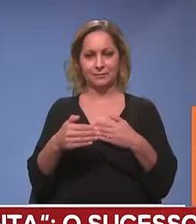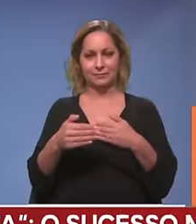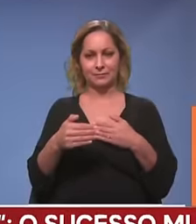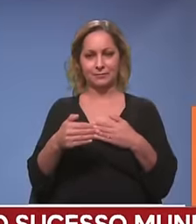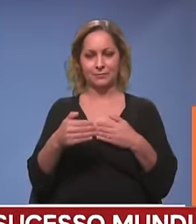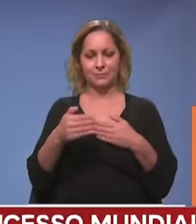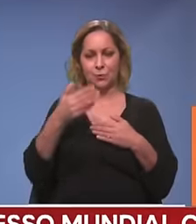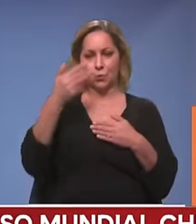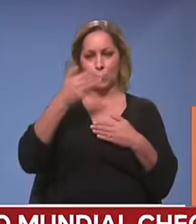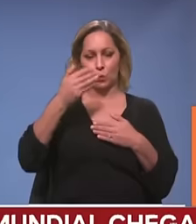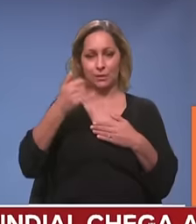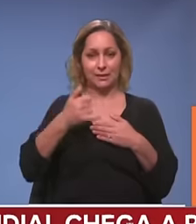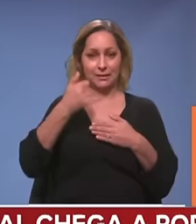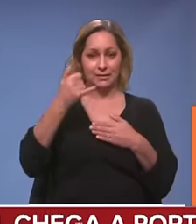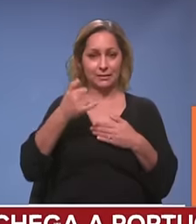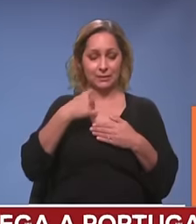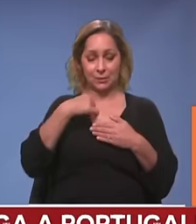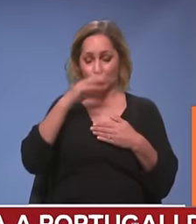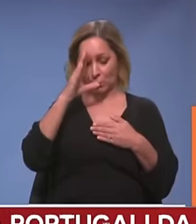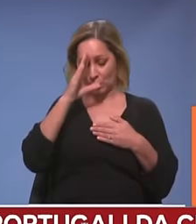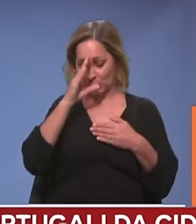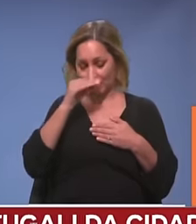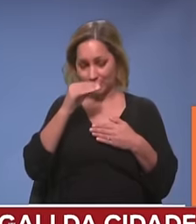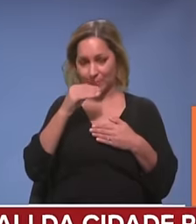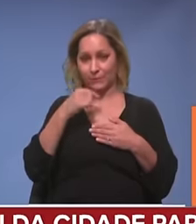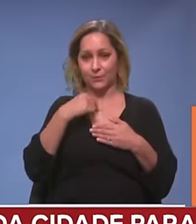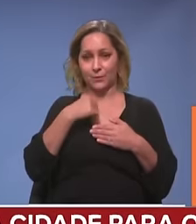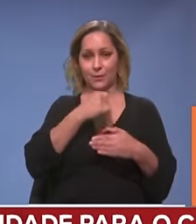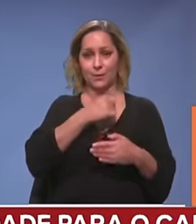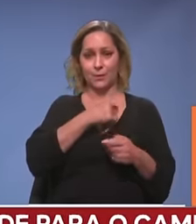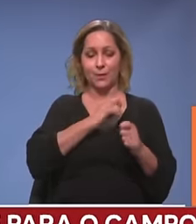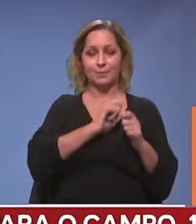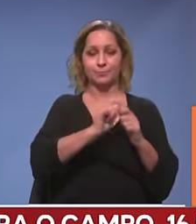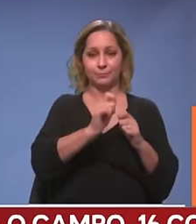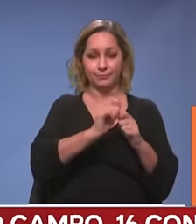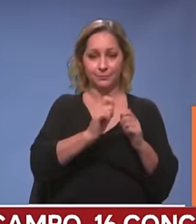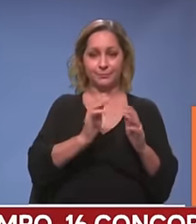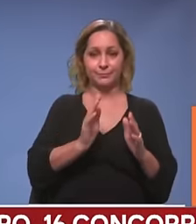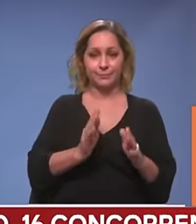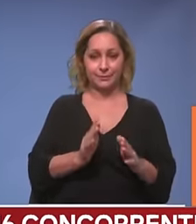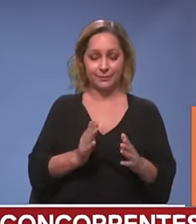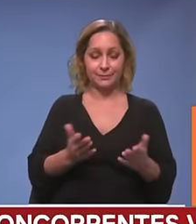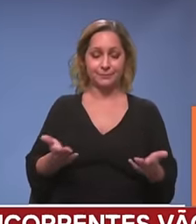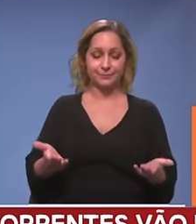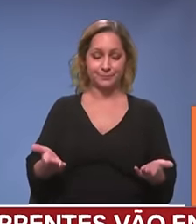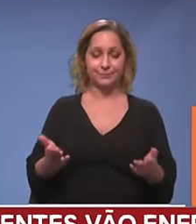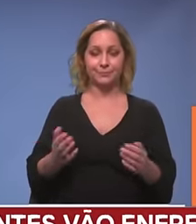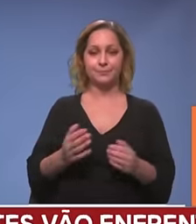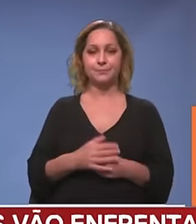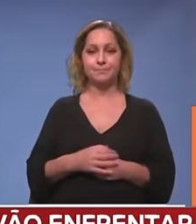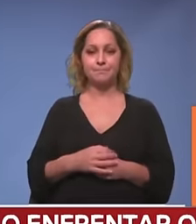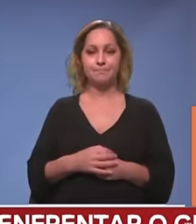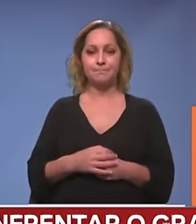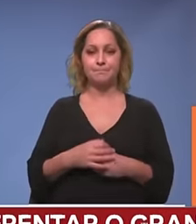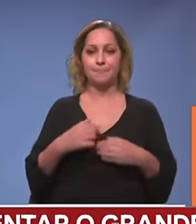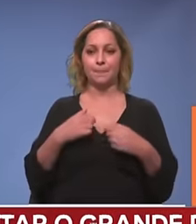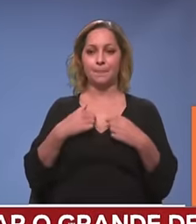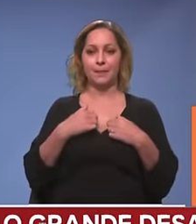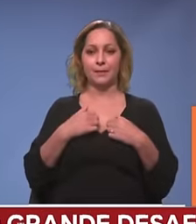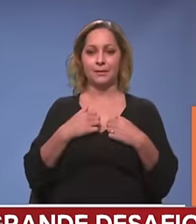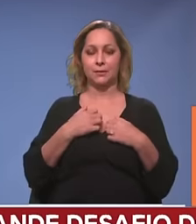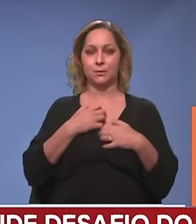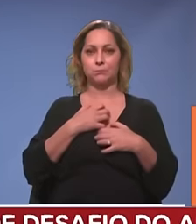o dia da amanhã havia contas para pagar rendas para pagar não é e e eu isso deixava-me muito